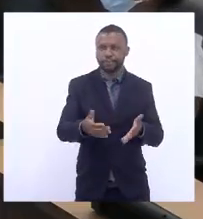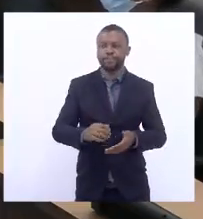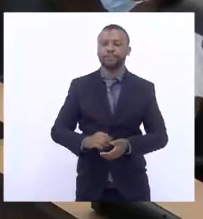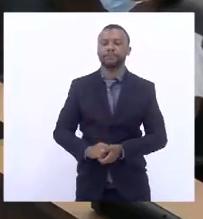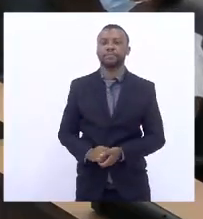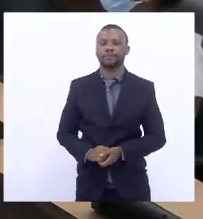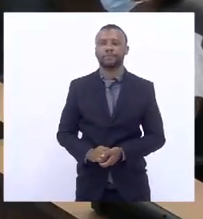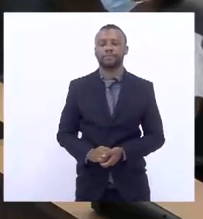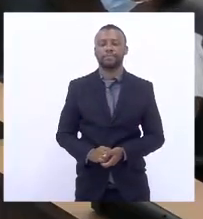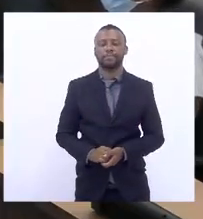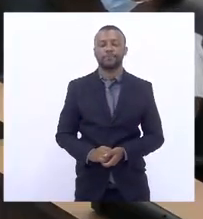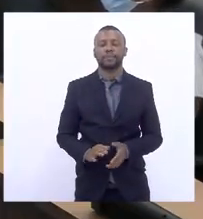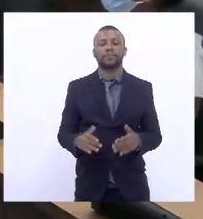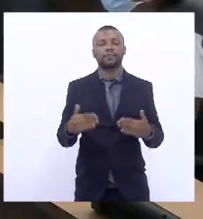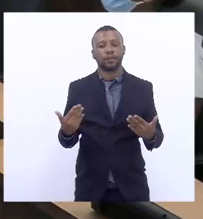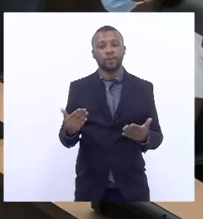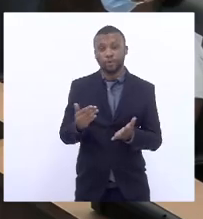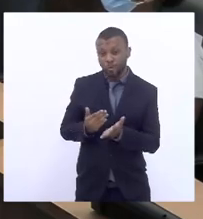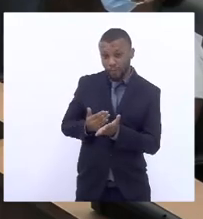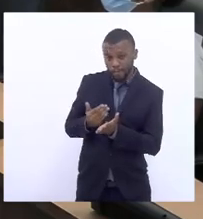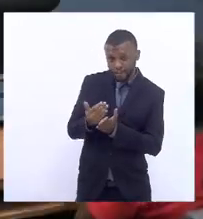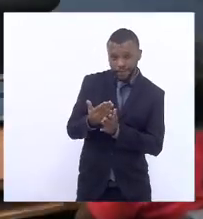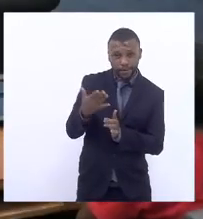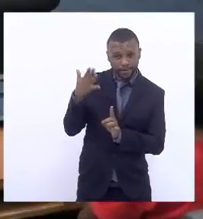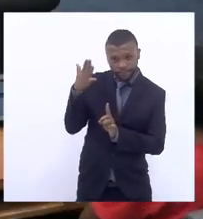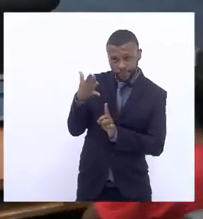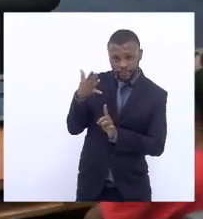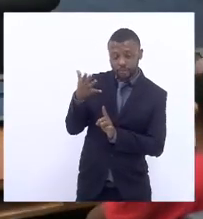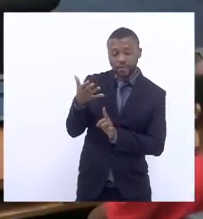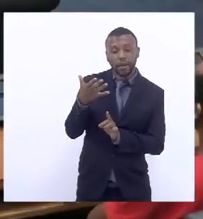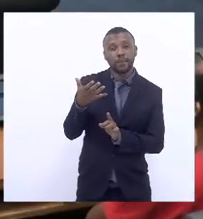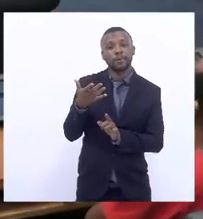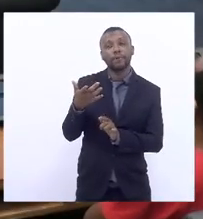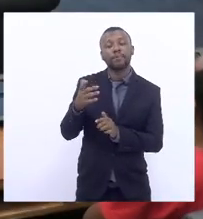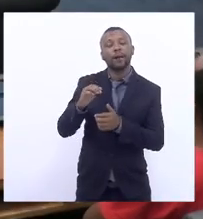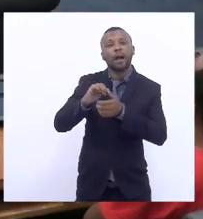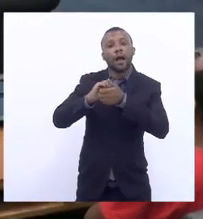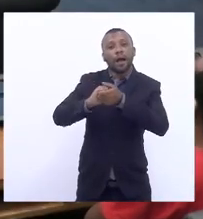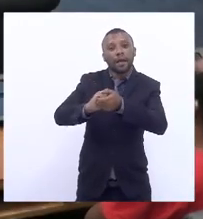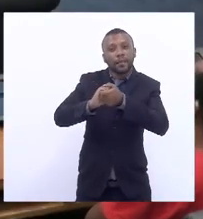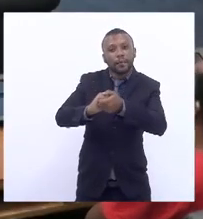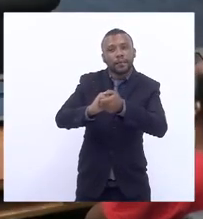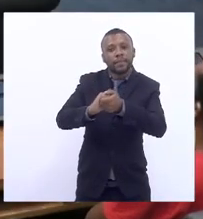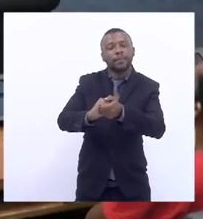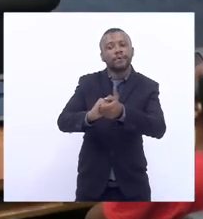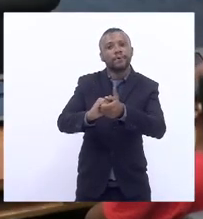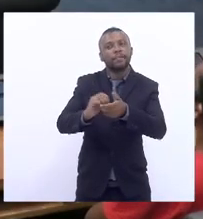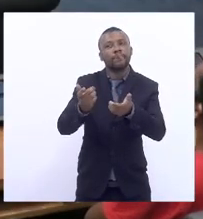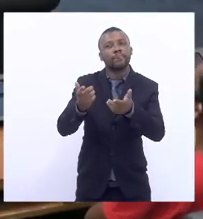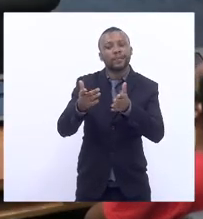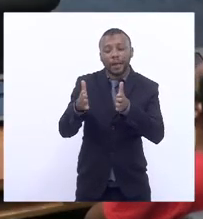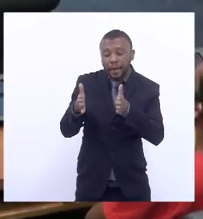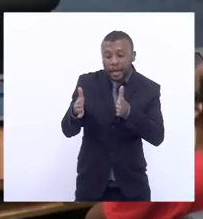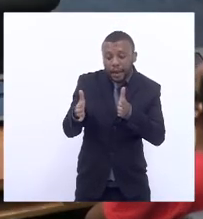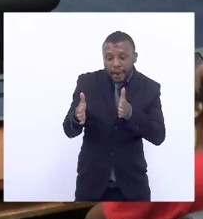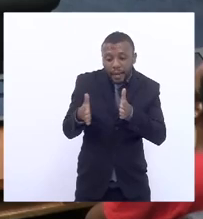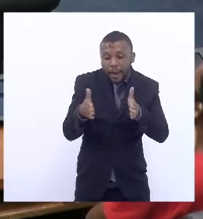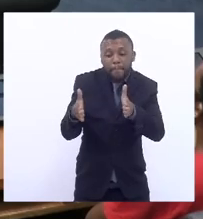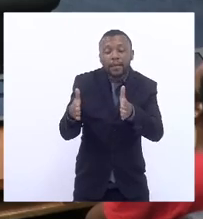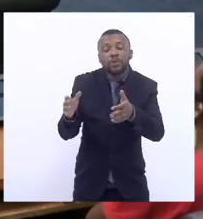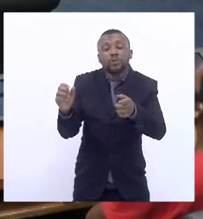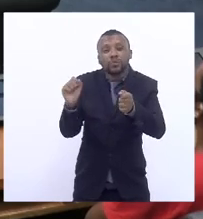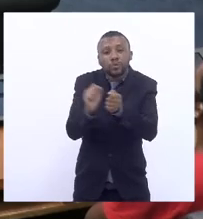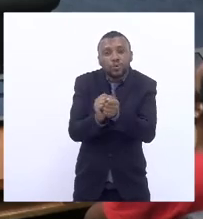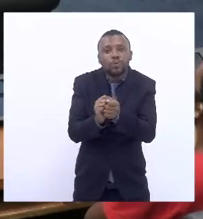Eu vou começar dizendo que quero saudar sinodalmente, que quer dizer caminho junto,